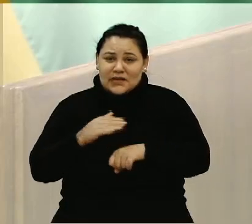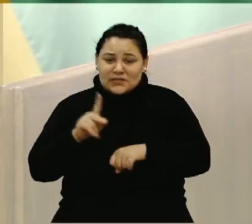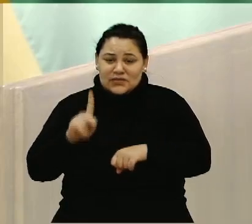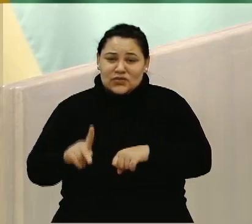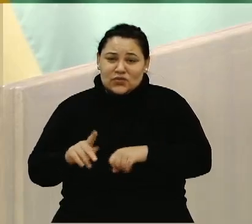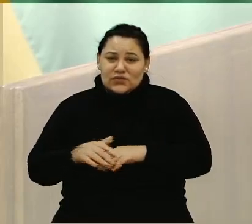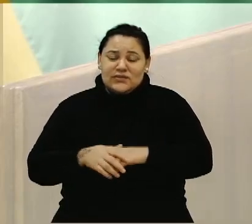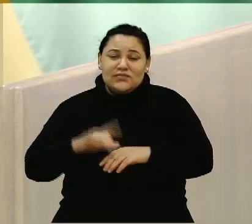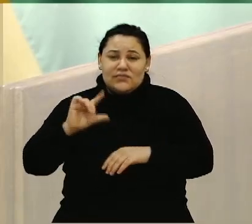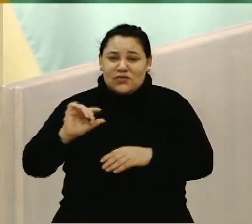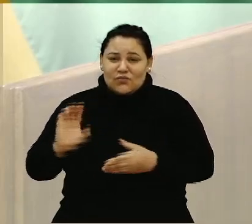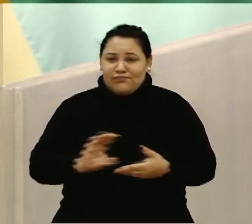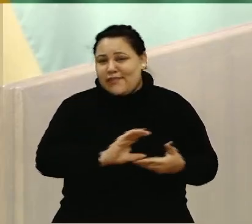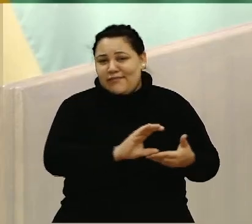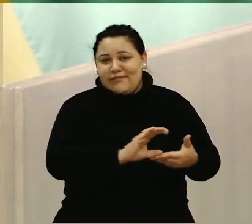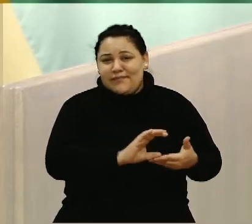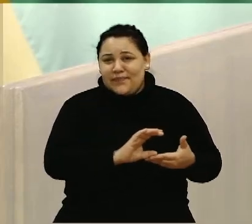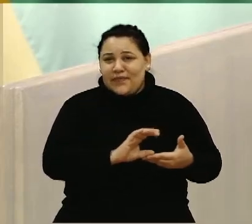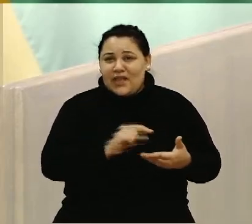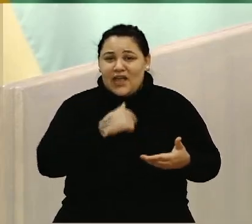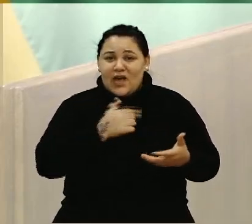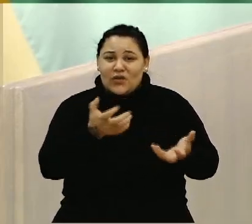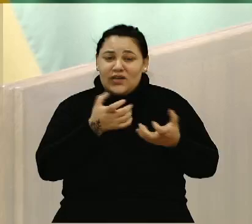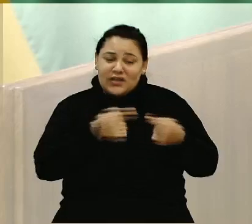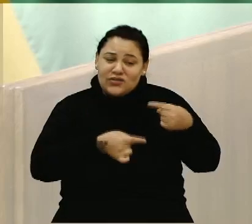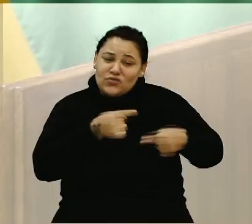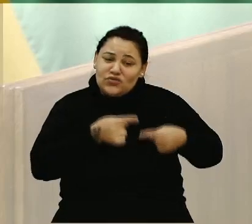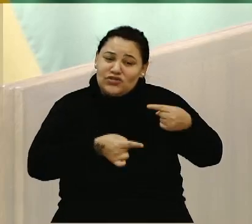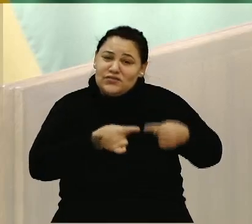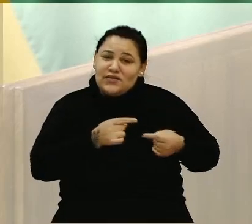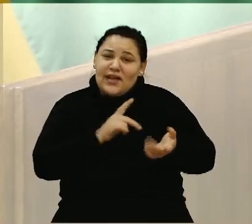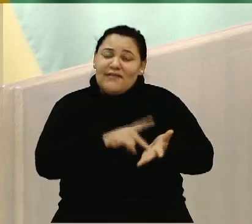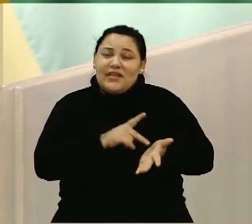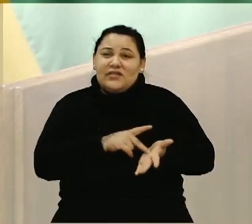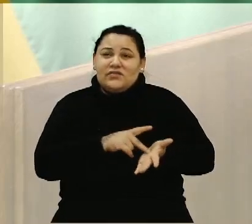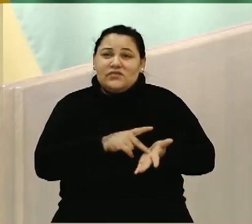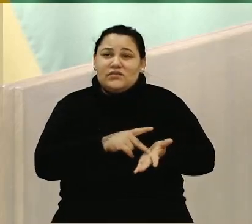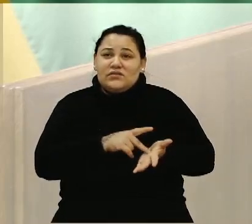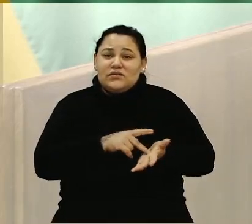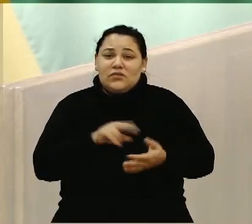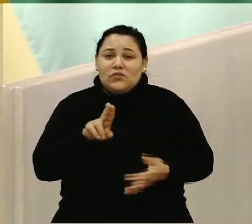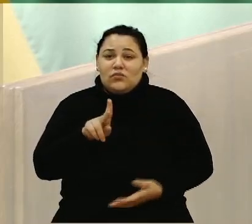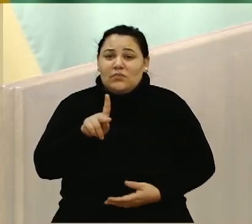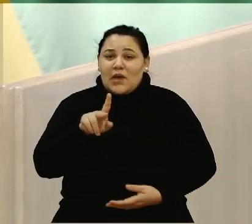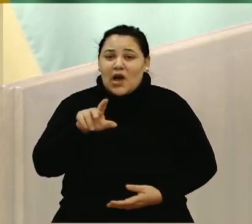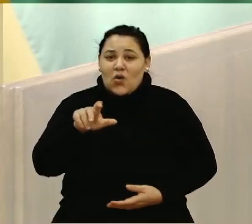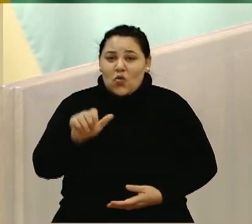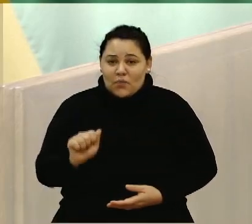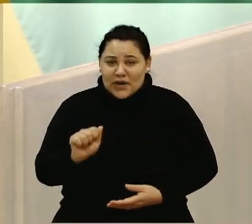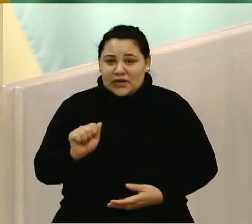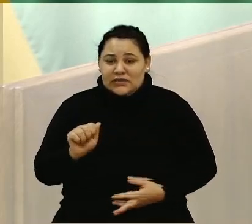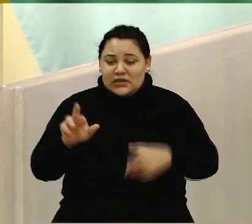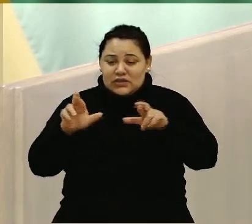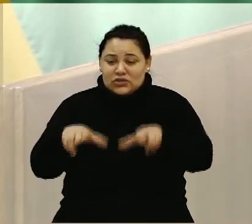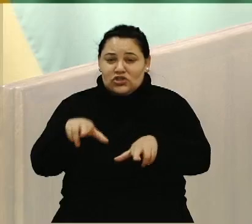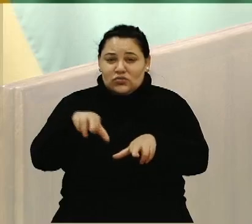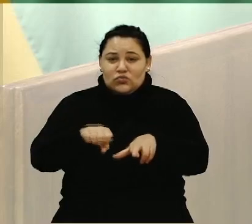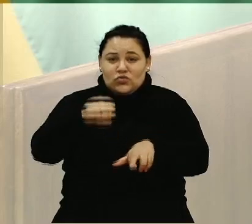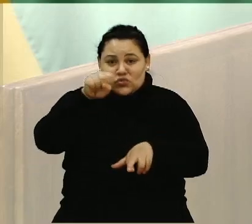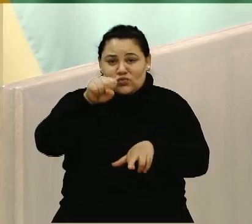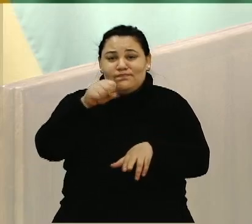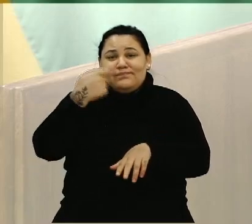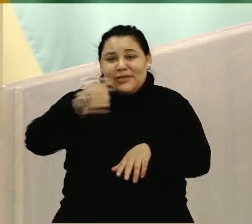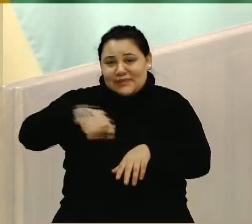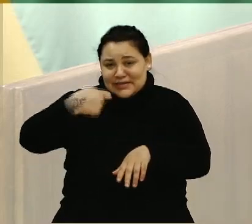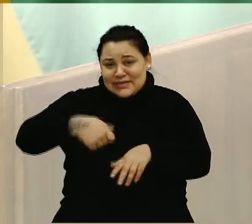repasse. Eu gostaria de estar aqui discutindo uma UPA na região sul, que é